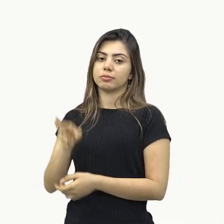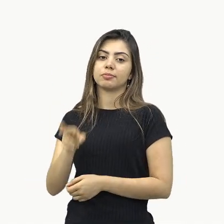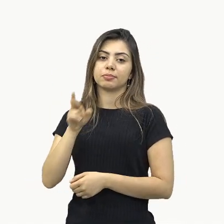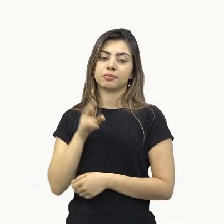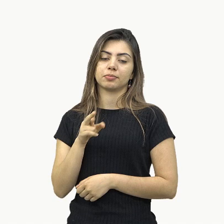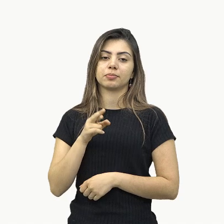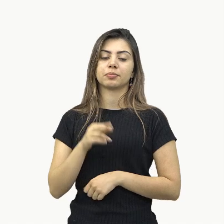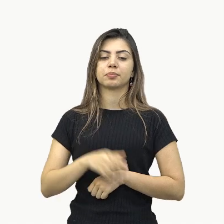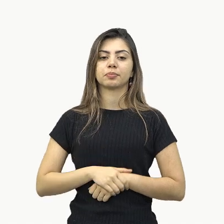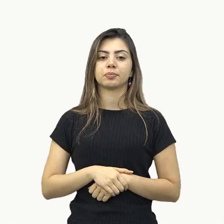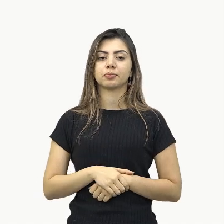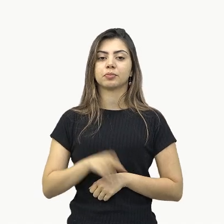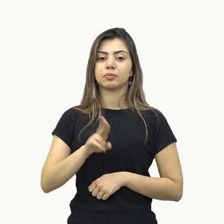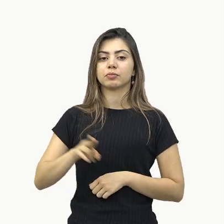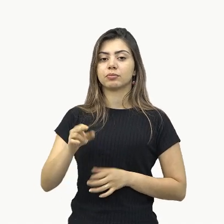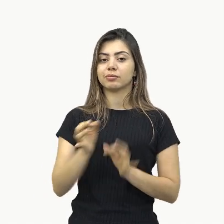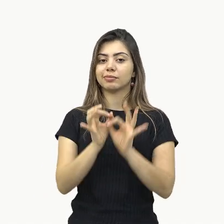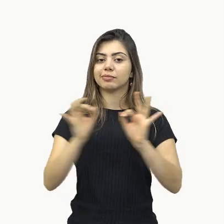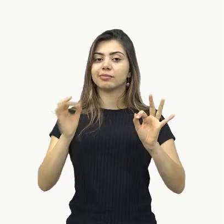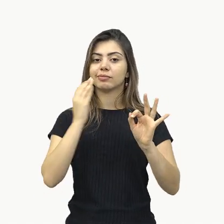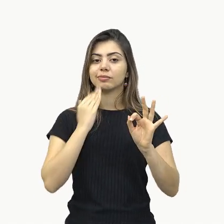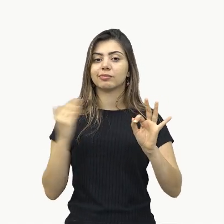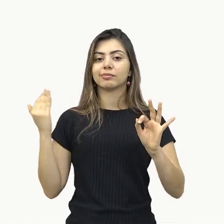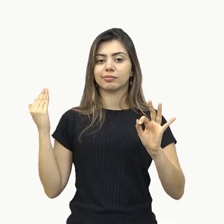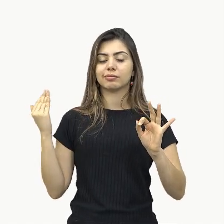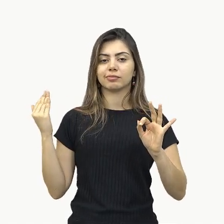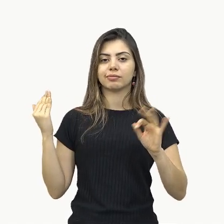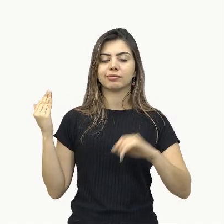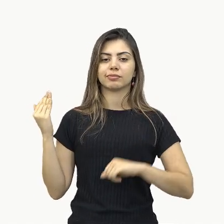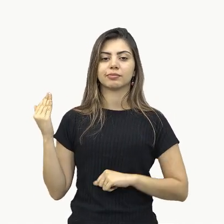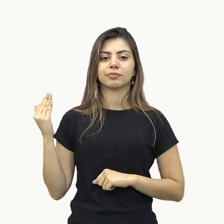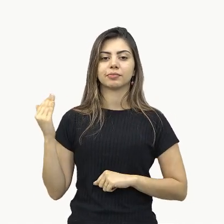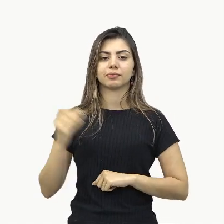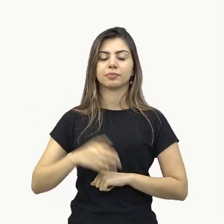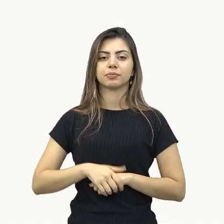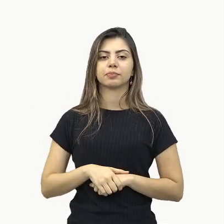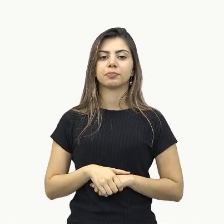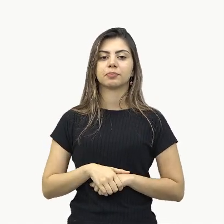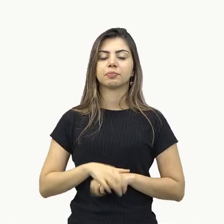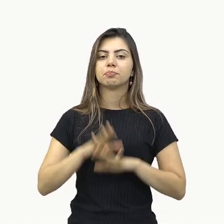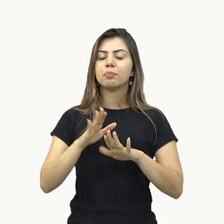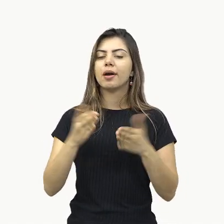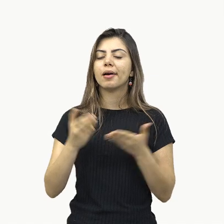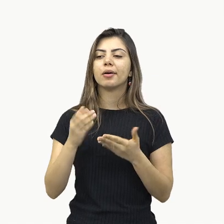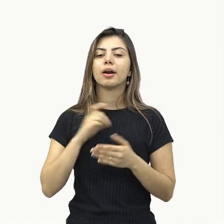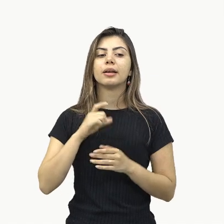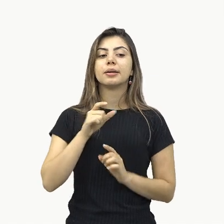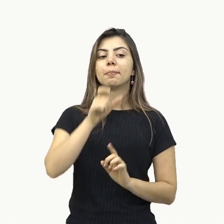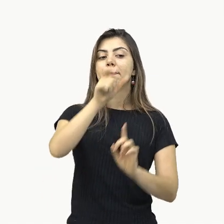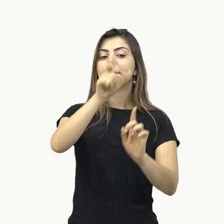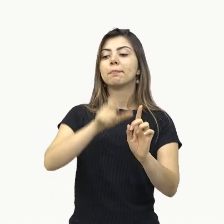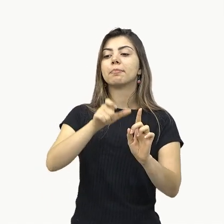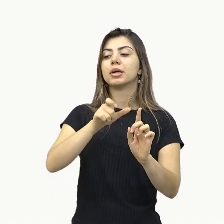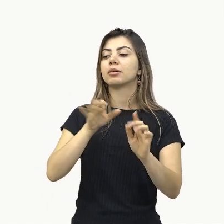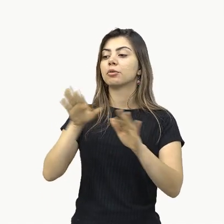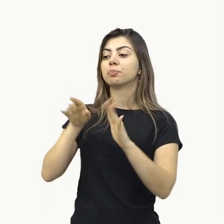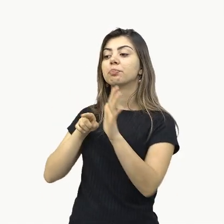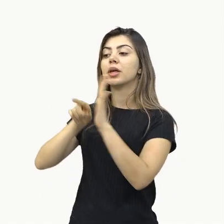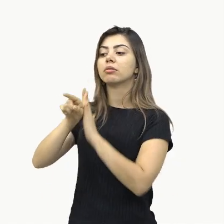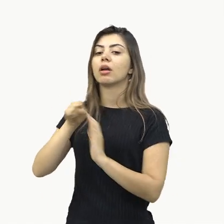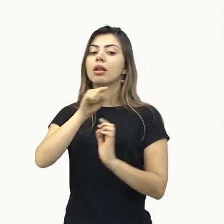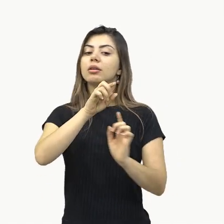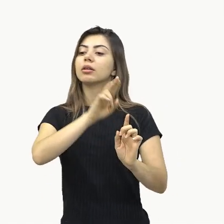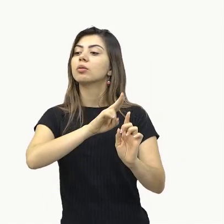pessoa. Meu nome, my name is Solomon, ok? Agora eu quero perguntar sobre uma terceira pessoa, vamos dizer,